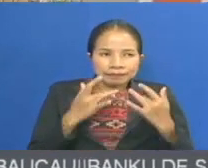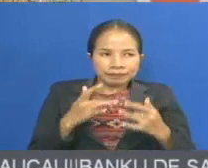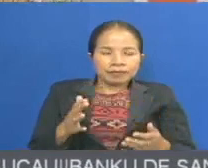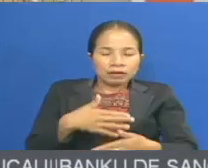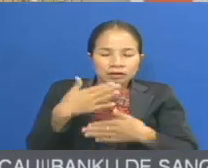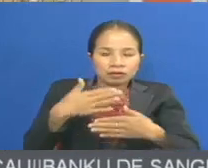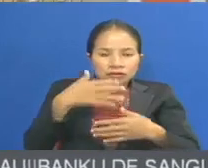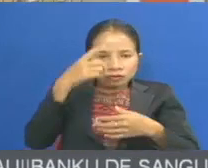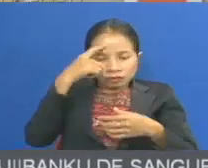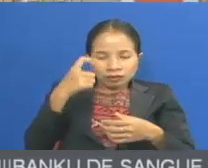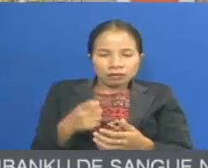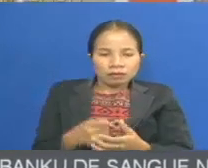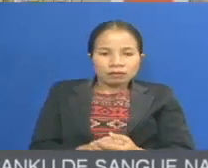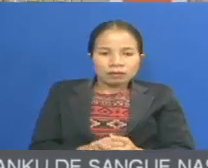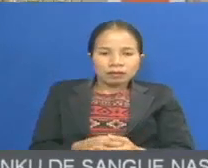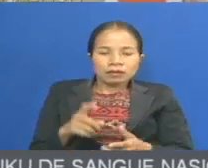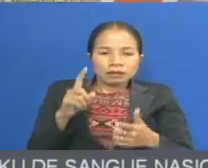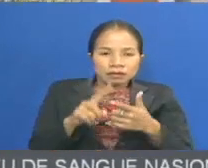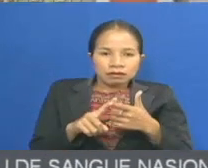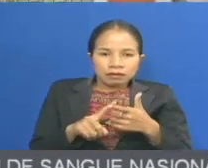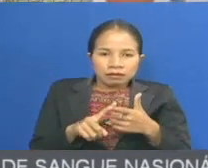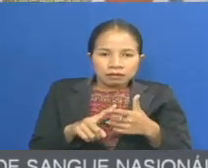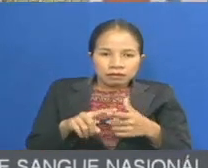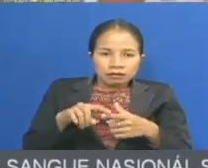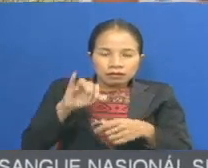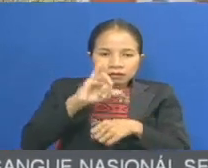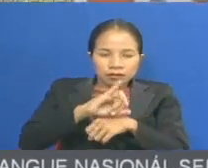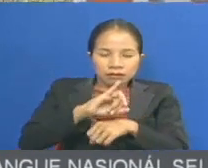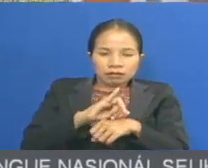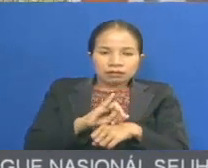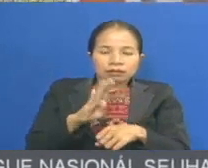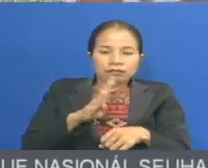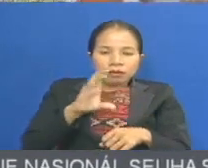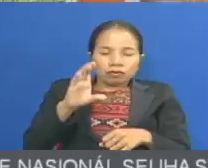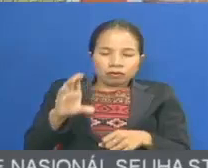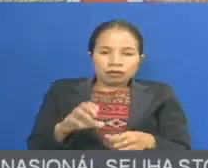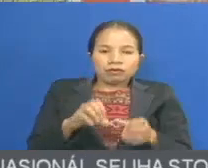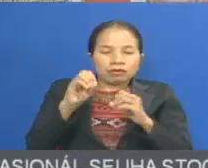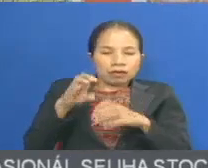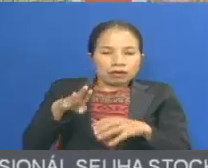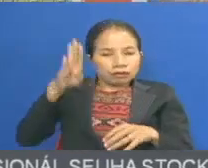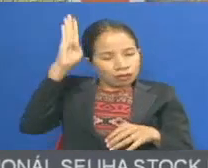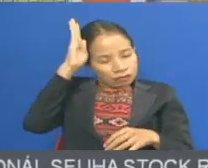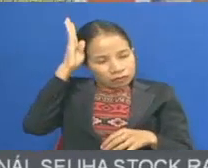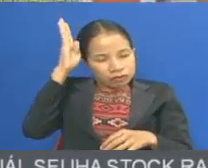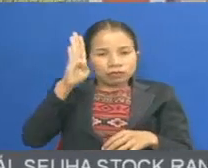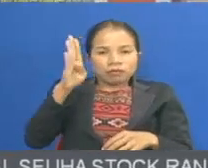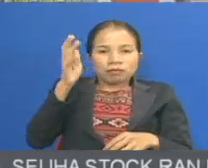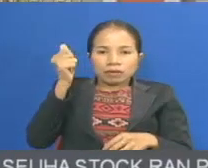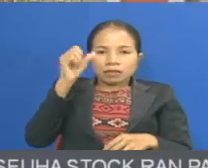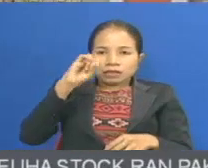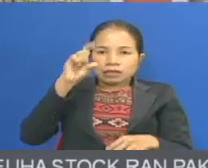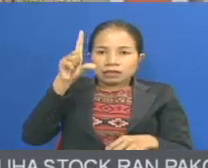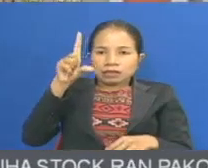tambar depois de deixar o balcão lá com a minha bebida também, a Dom Basílio do Nascimento. Desse que